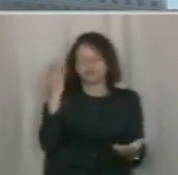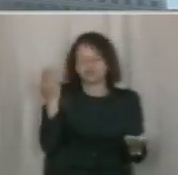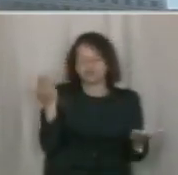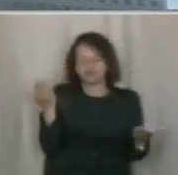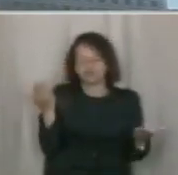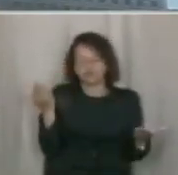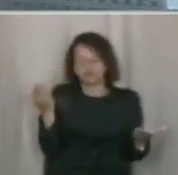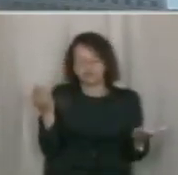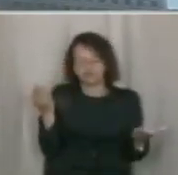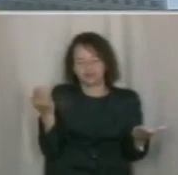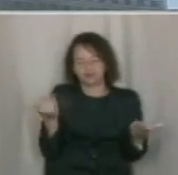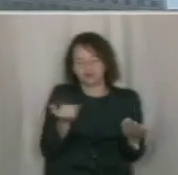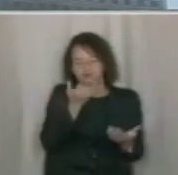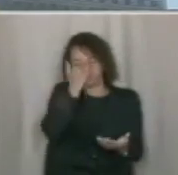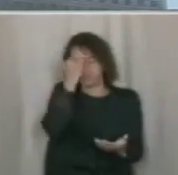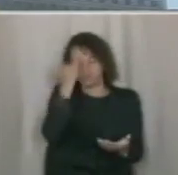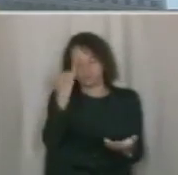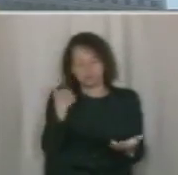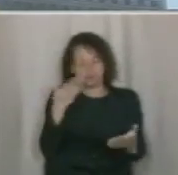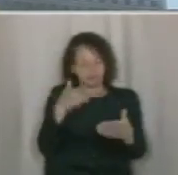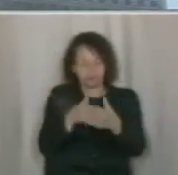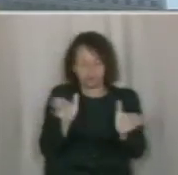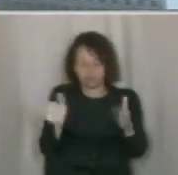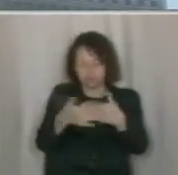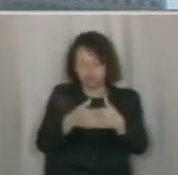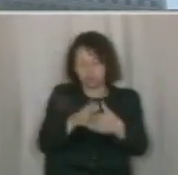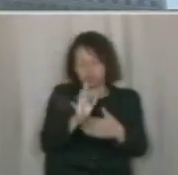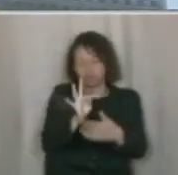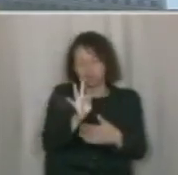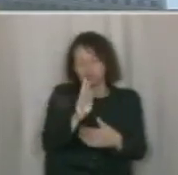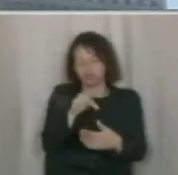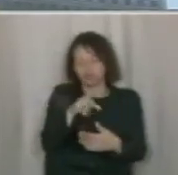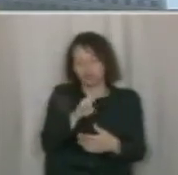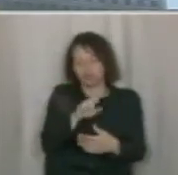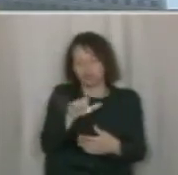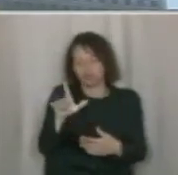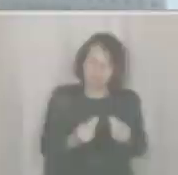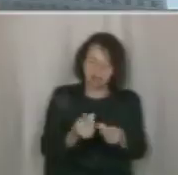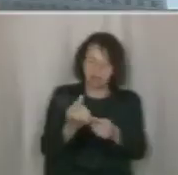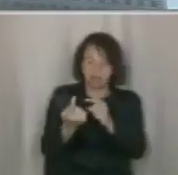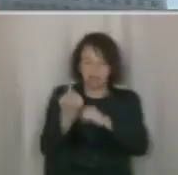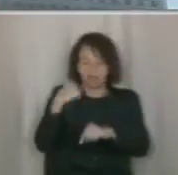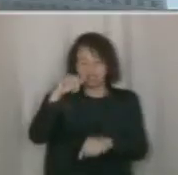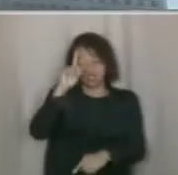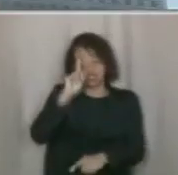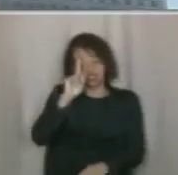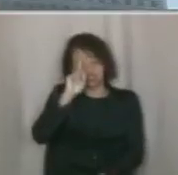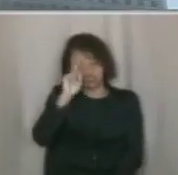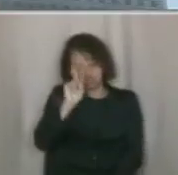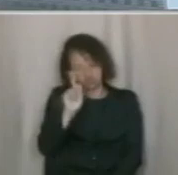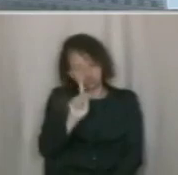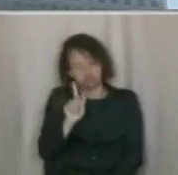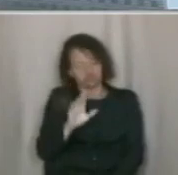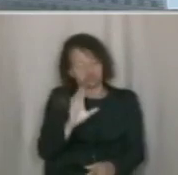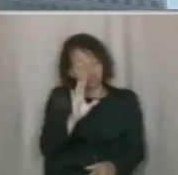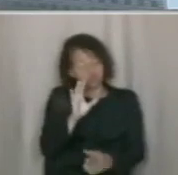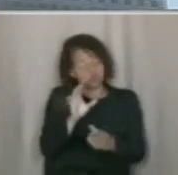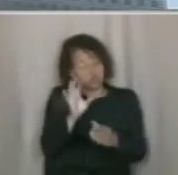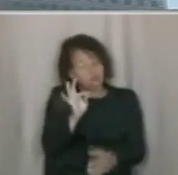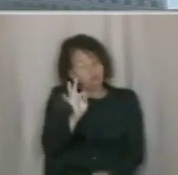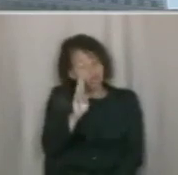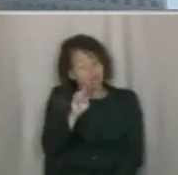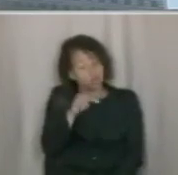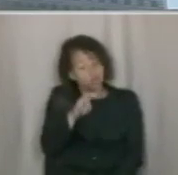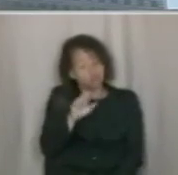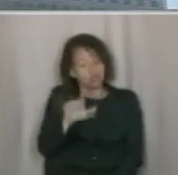nós estamos aqui cobrando das autoridades competentes para que aquele túnel seja revisto. Esse túnel, ele já está sendo revisto pelo